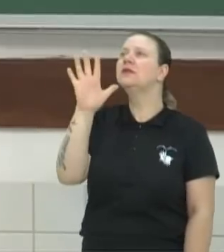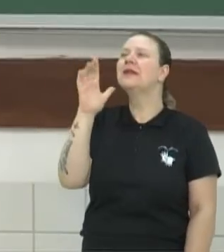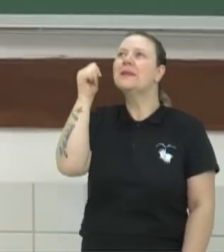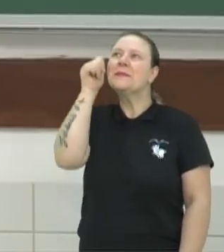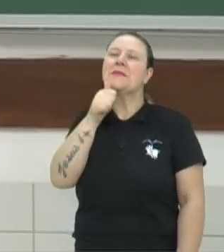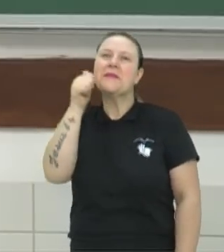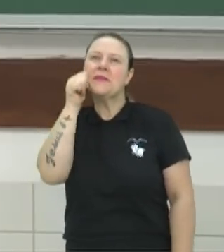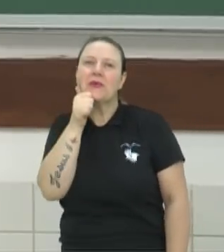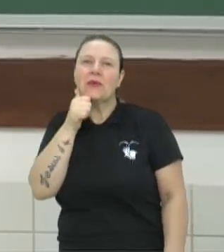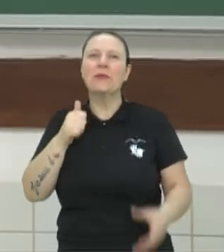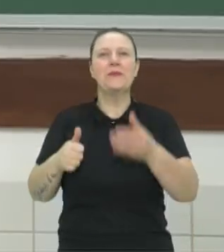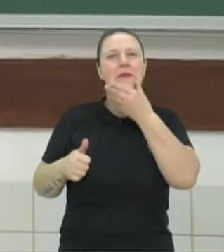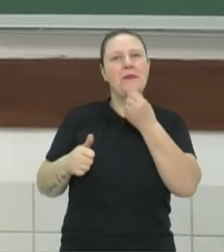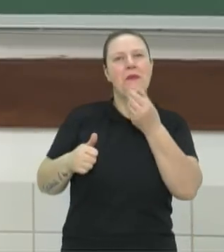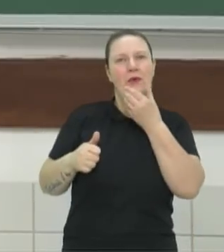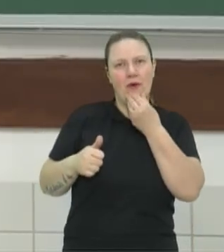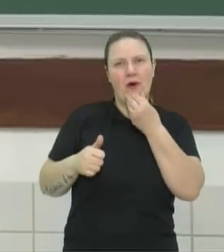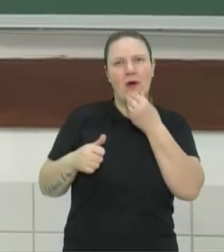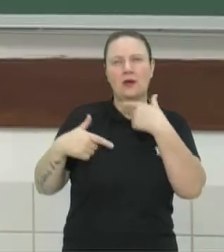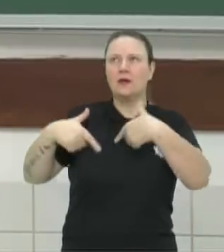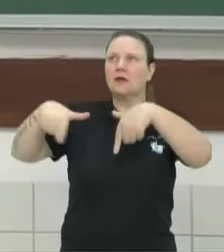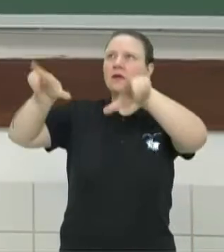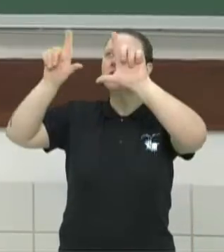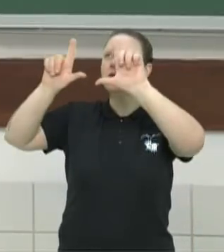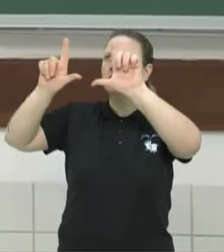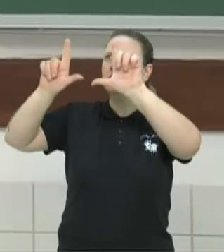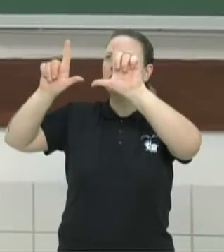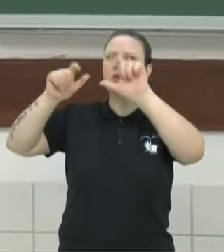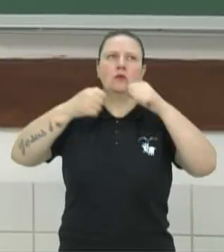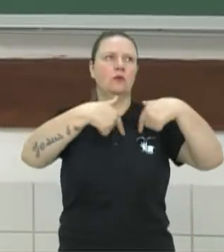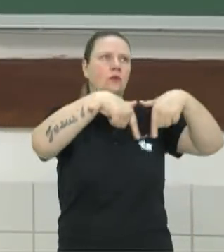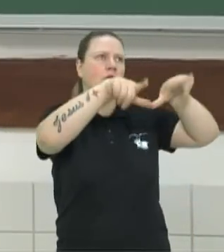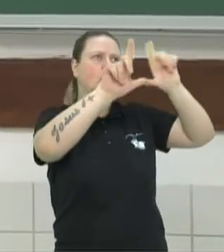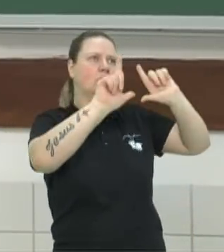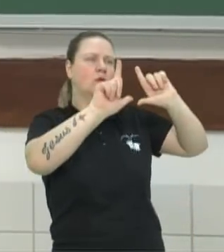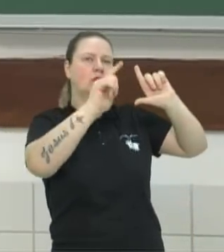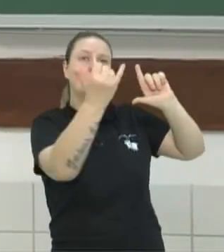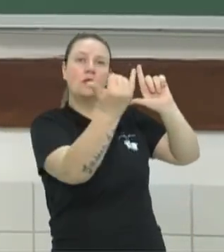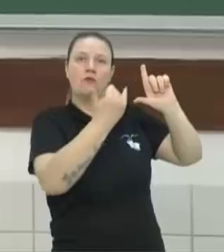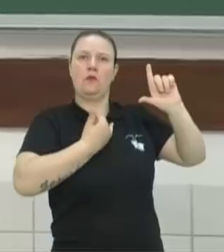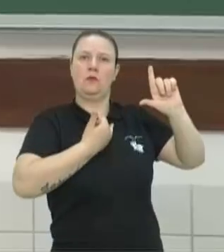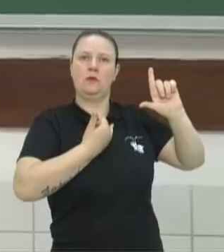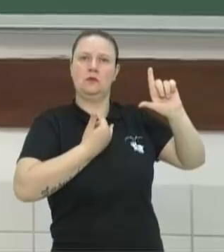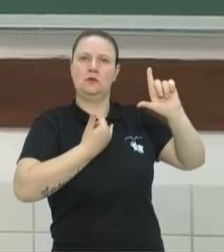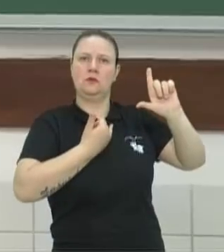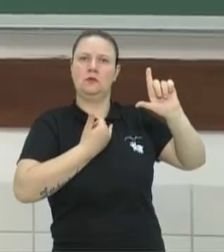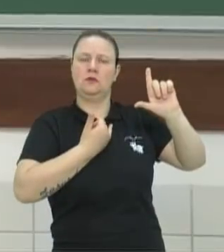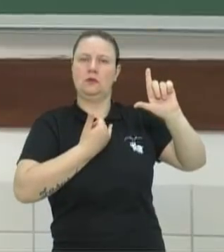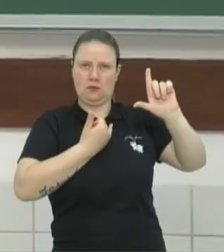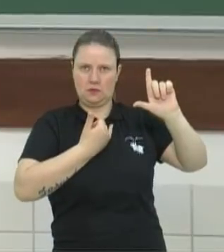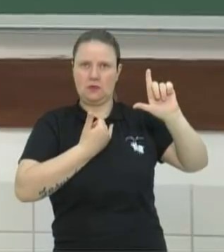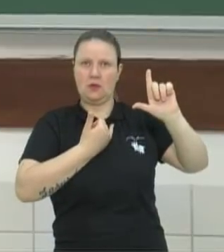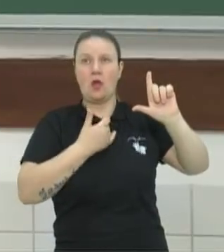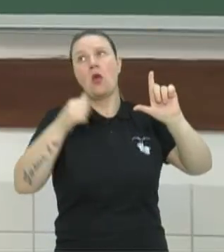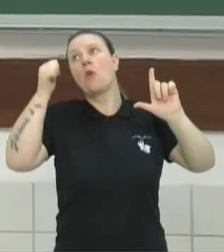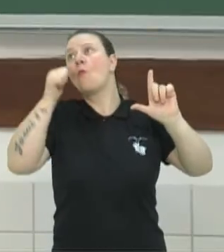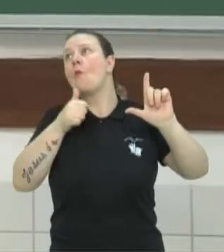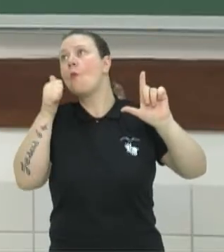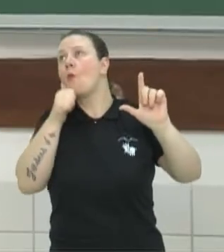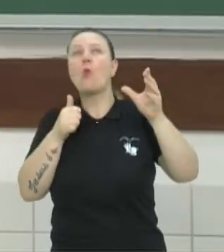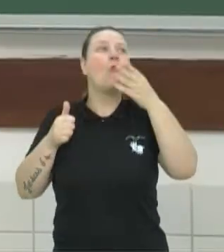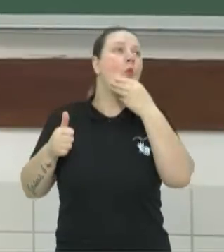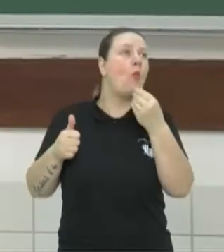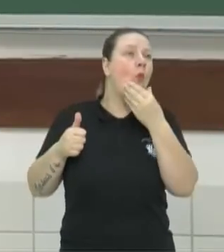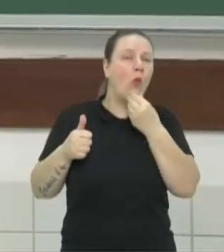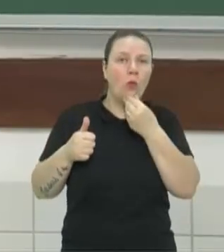banheiro feminino ou masculino. Aquele tipo de cartaz lá, ele serve para informar. Ele está dando nome àquele espaço. Ele está dizendo assim,